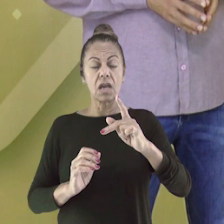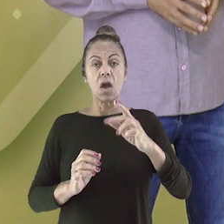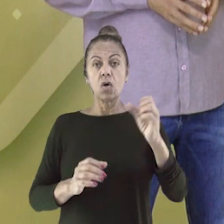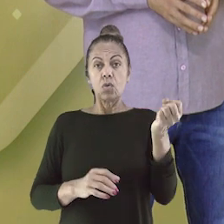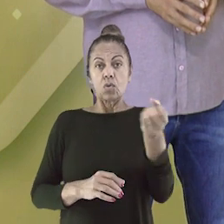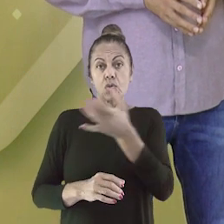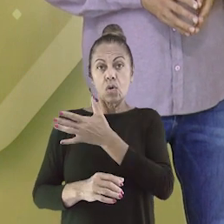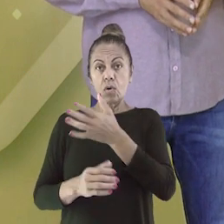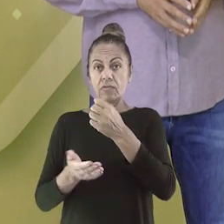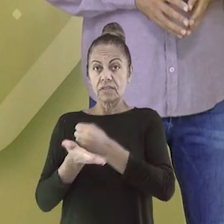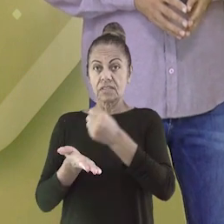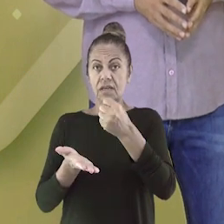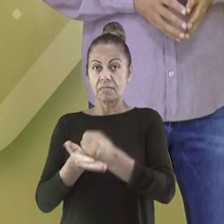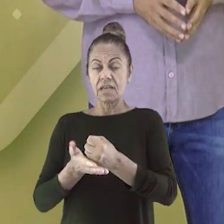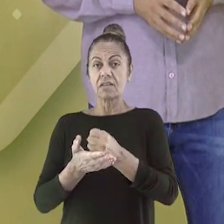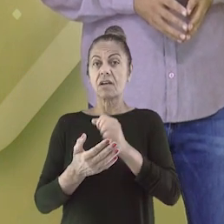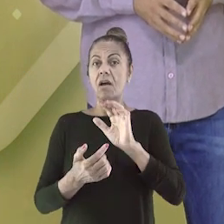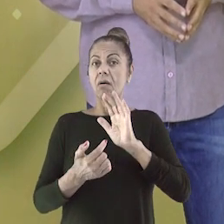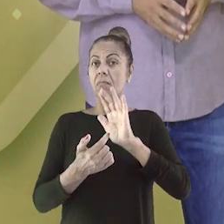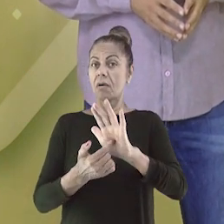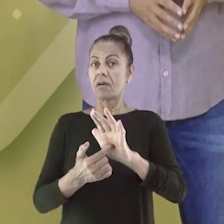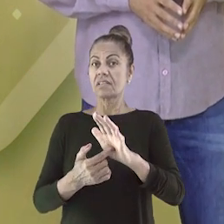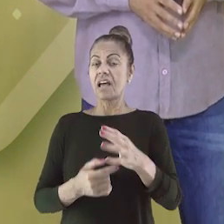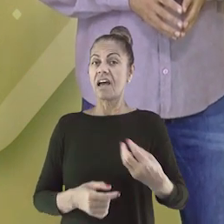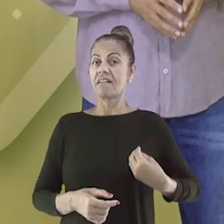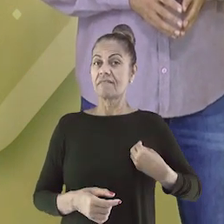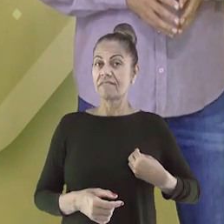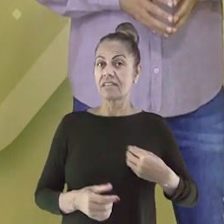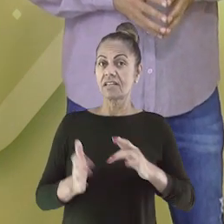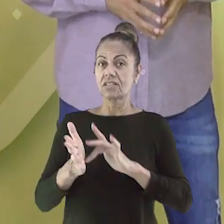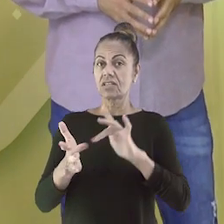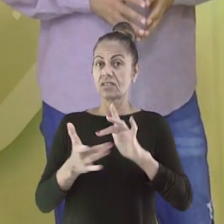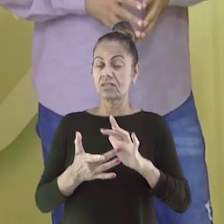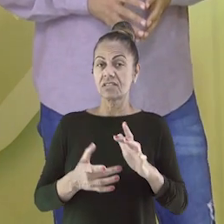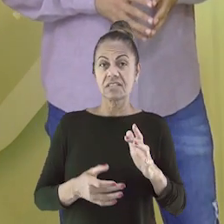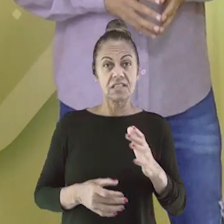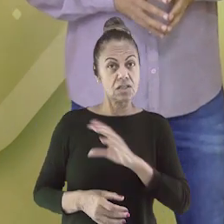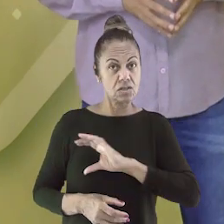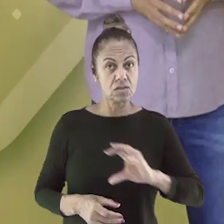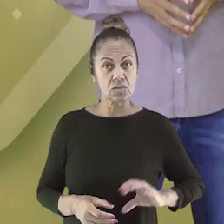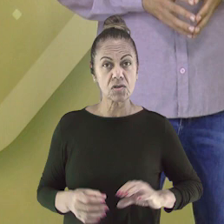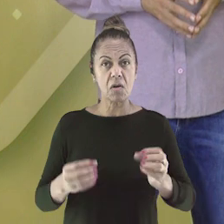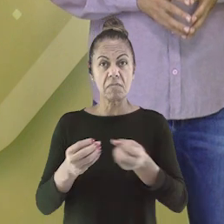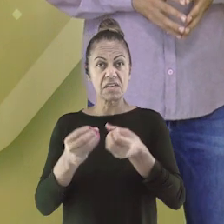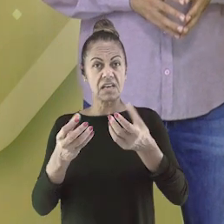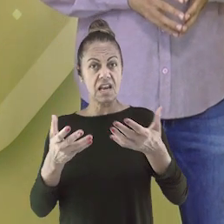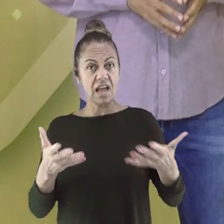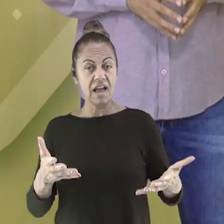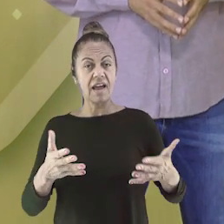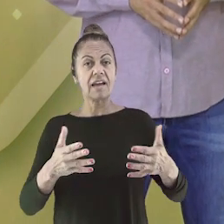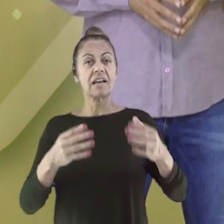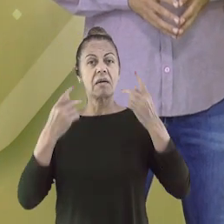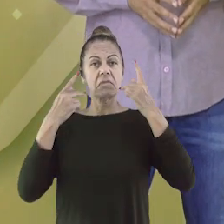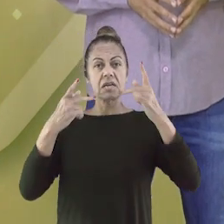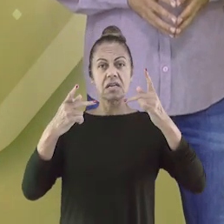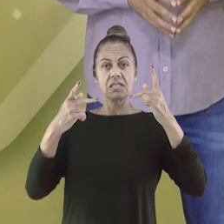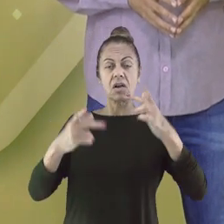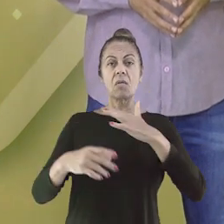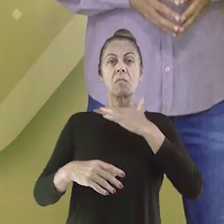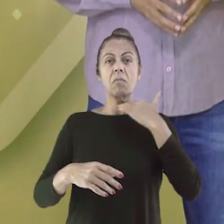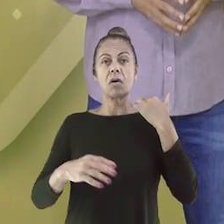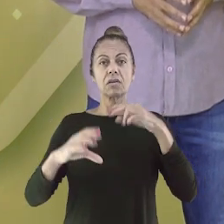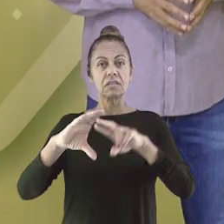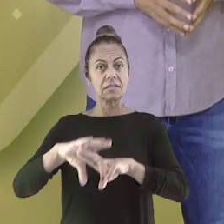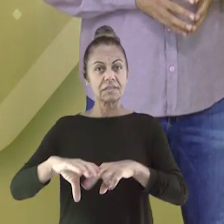profecias. O Novo Testamento narra a vida de Jesus Cristo, contando seus milagres, suas pregações,